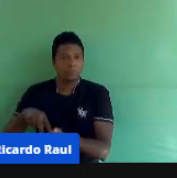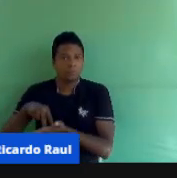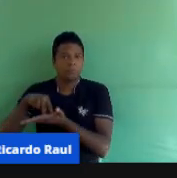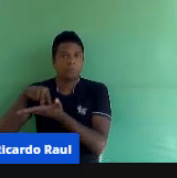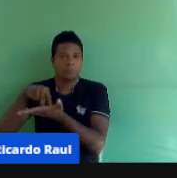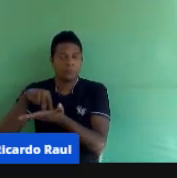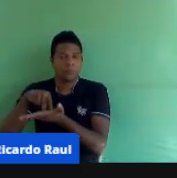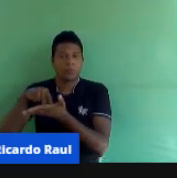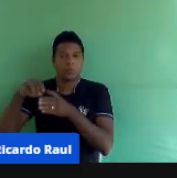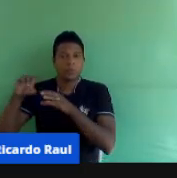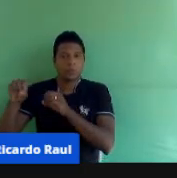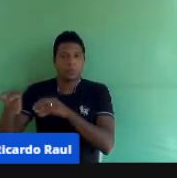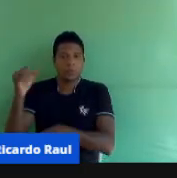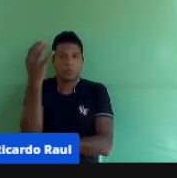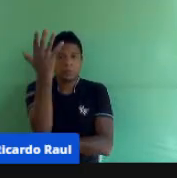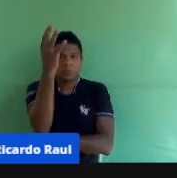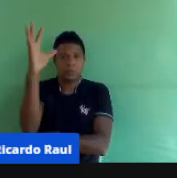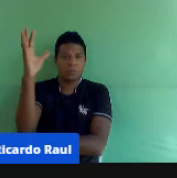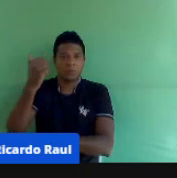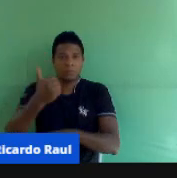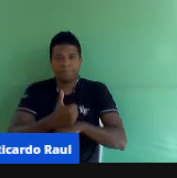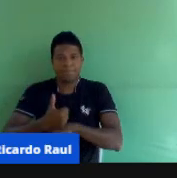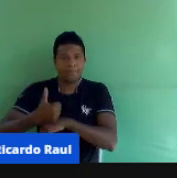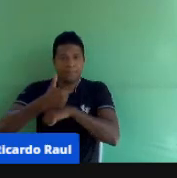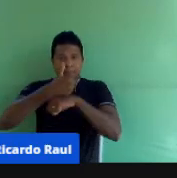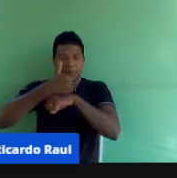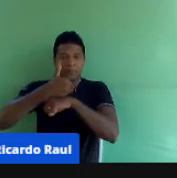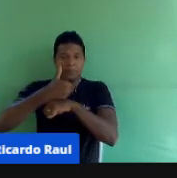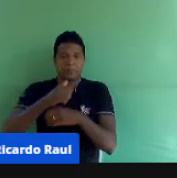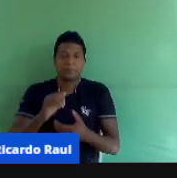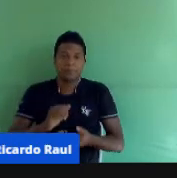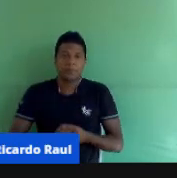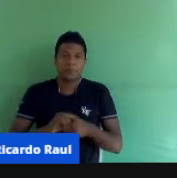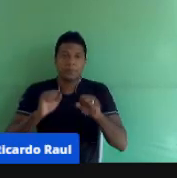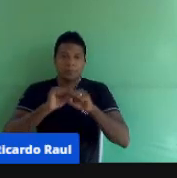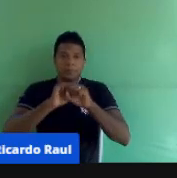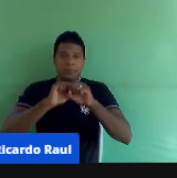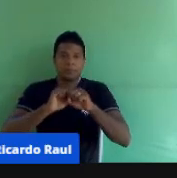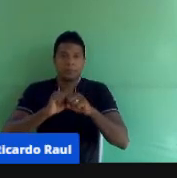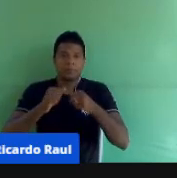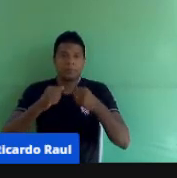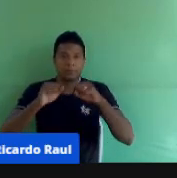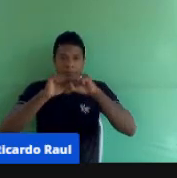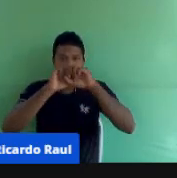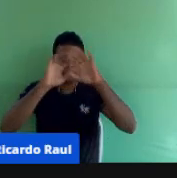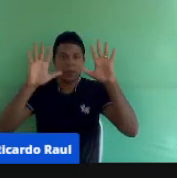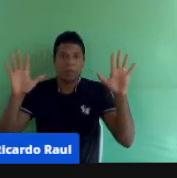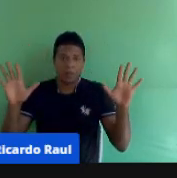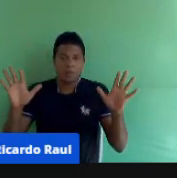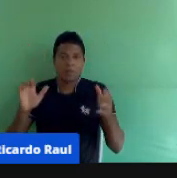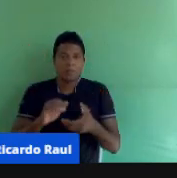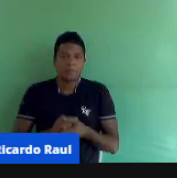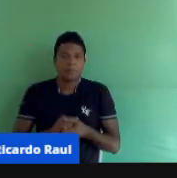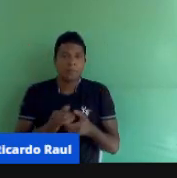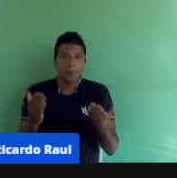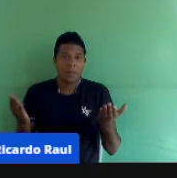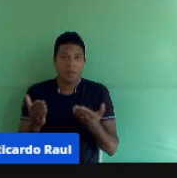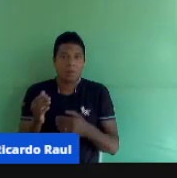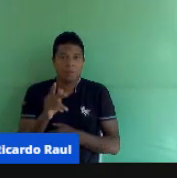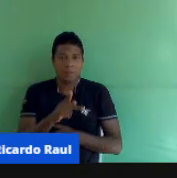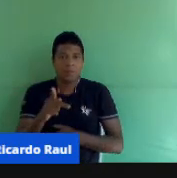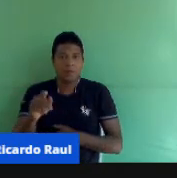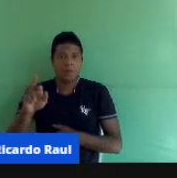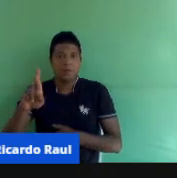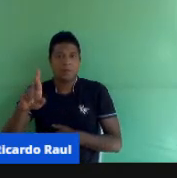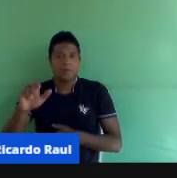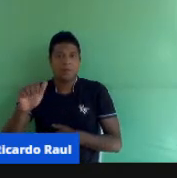educação ambiental qualitativa. Beleza? Espero ter sido claro. Eu repasso a frase agora, a palavra para o Rafael,